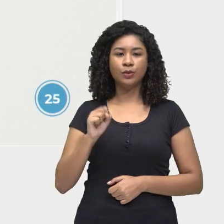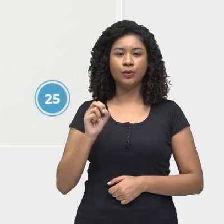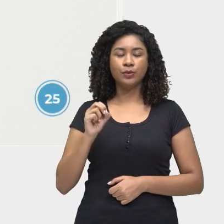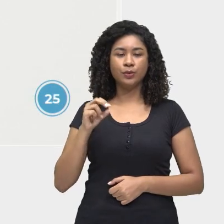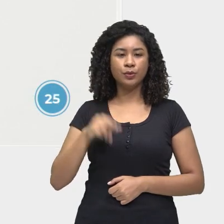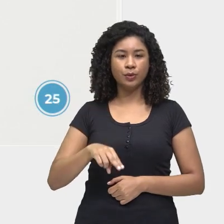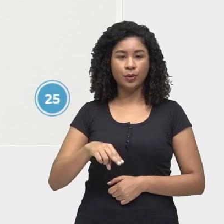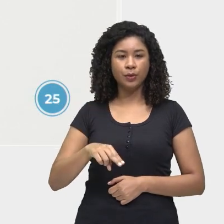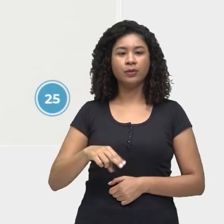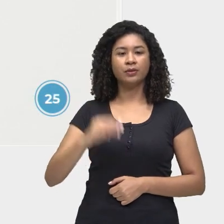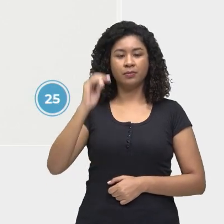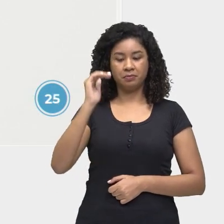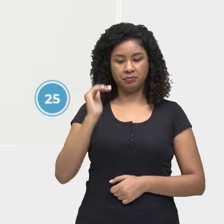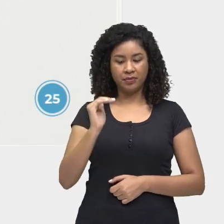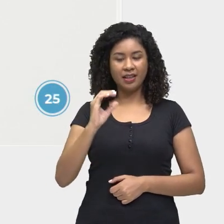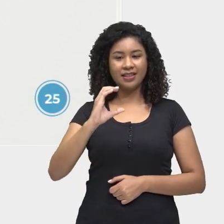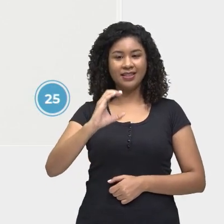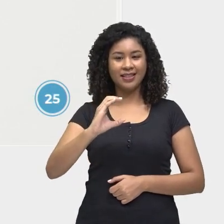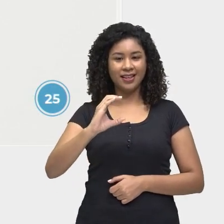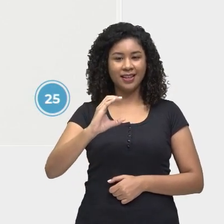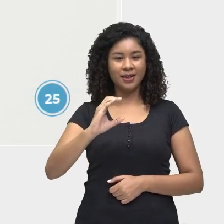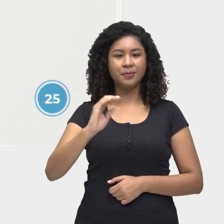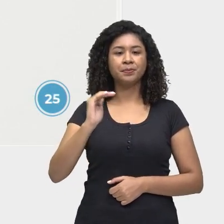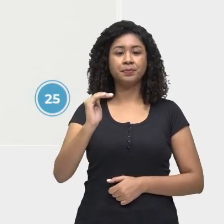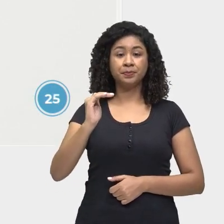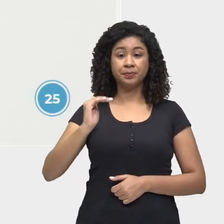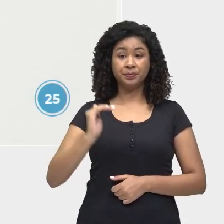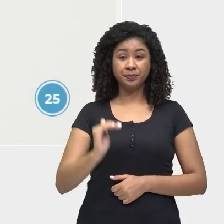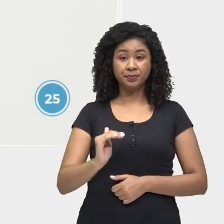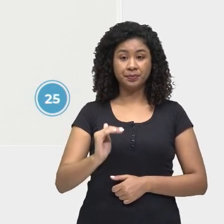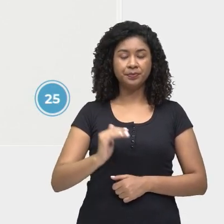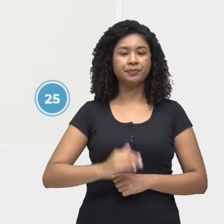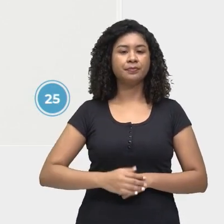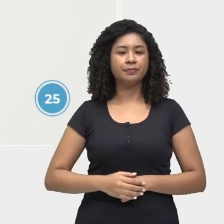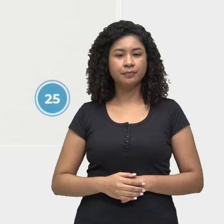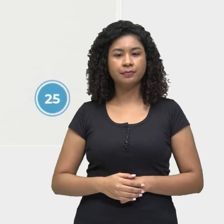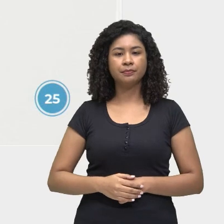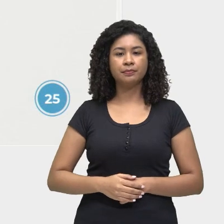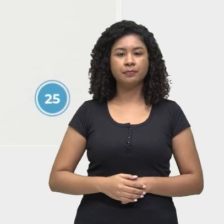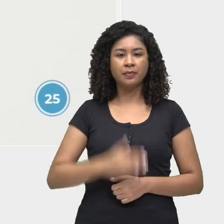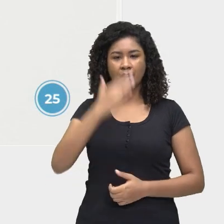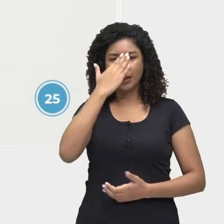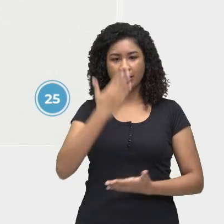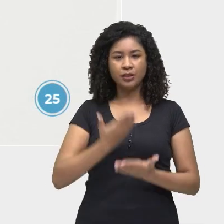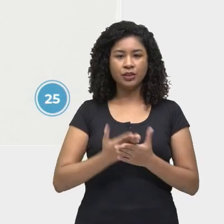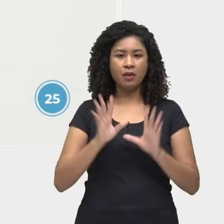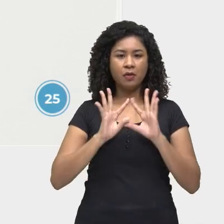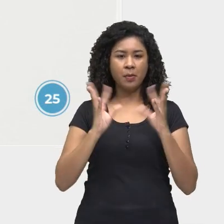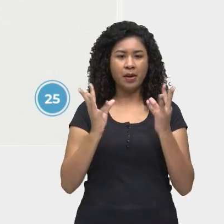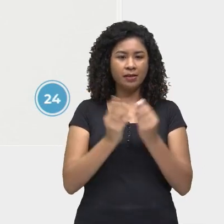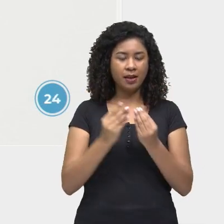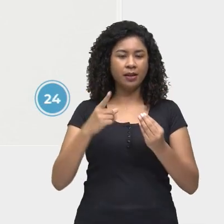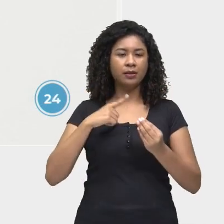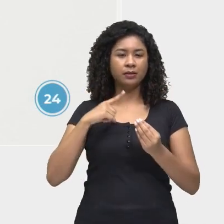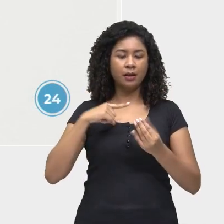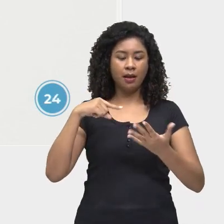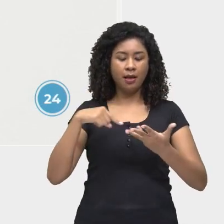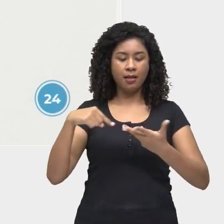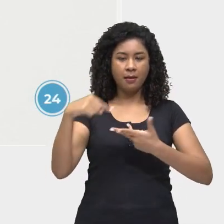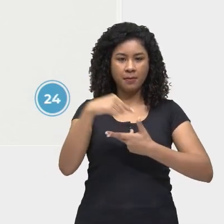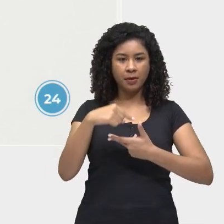aí C. Afirmava que a matéria era composta por 4 elementos, né? Esse foi o filósofo,